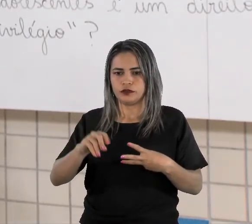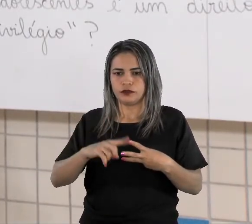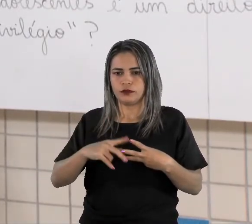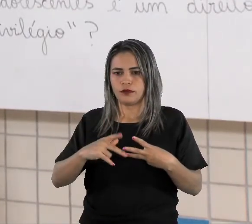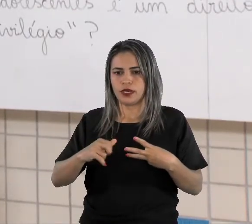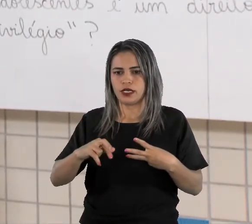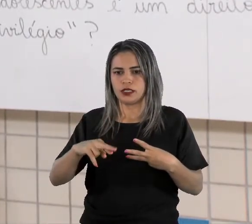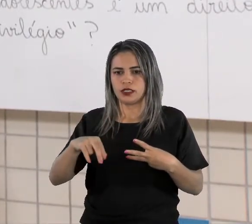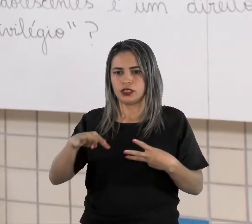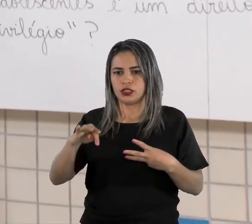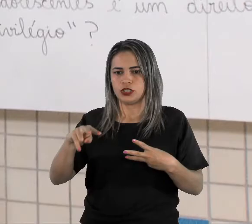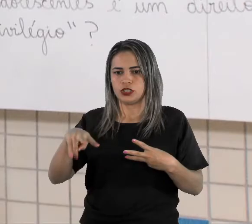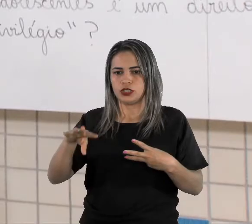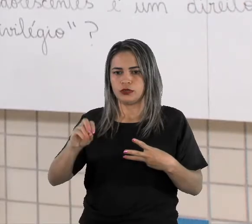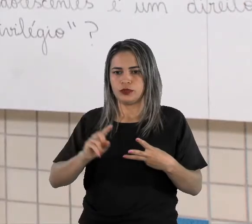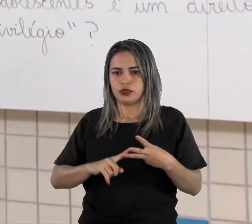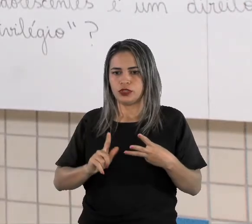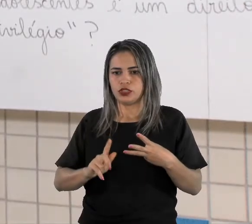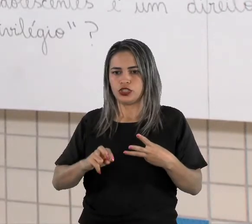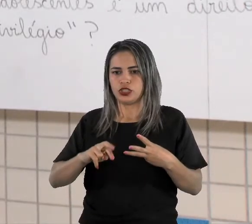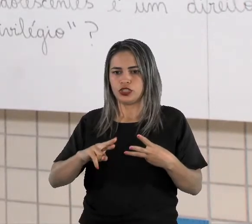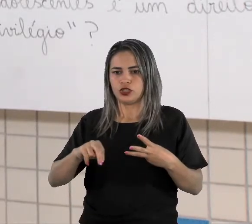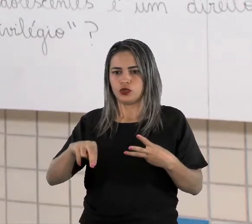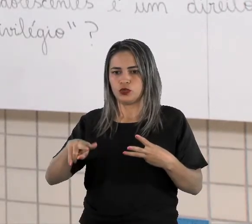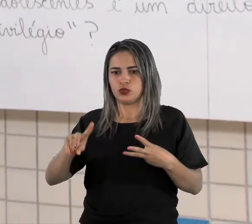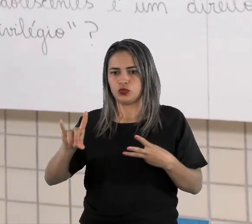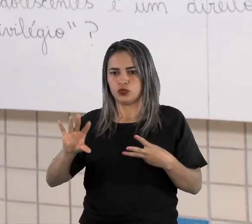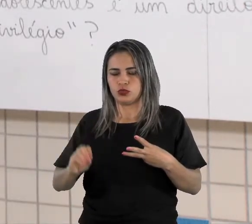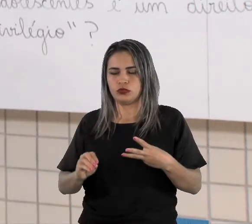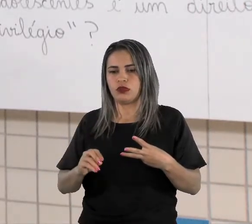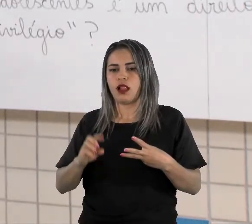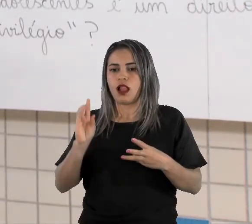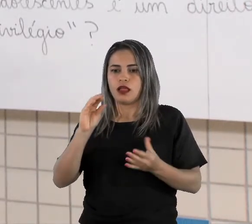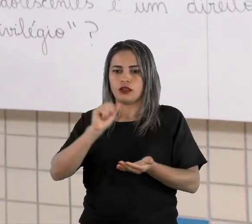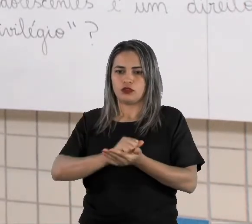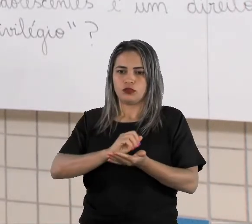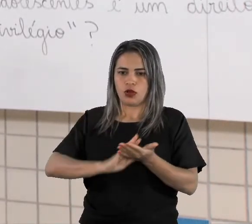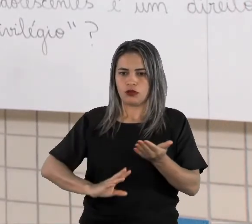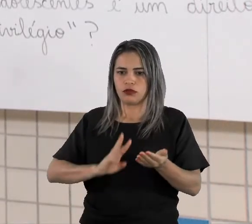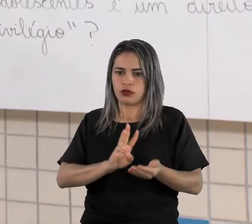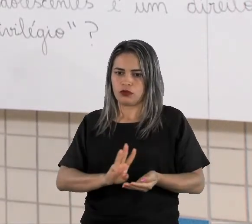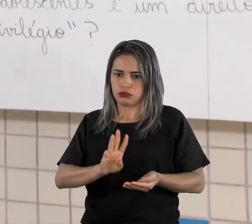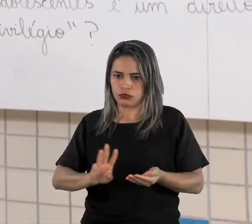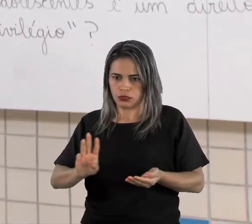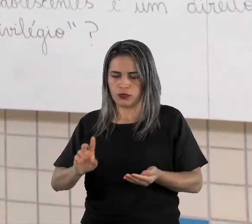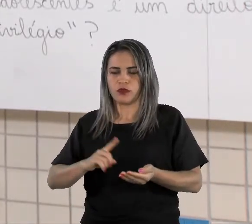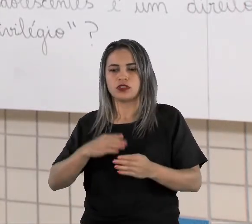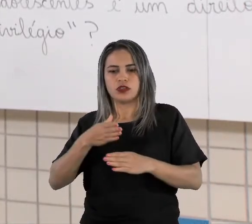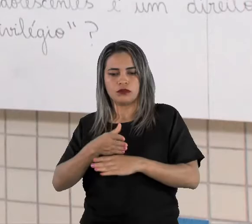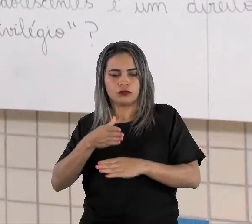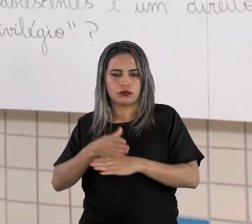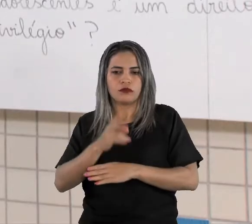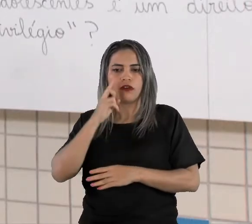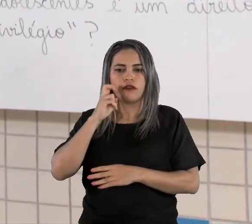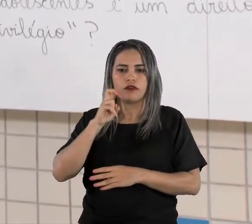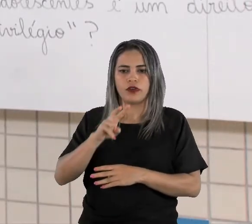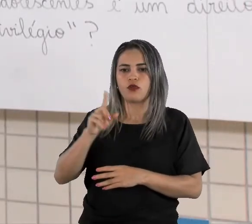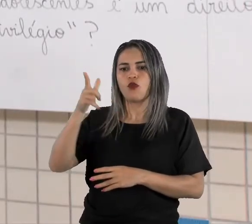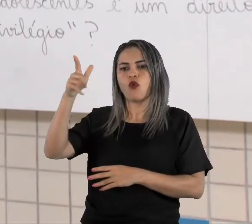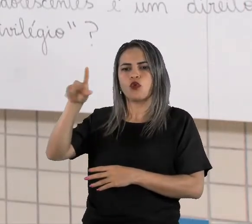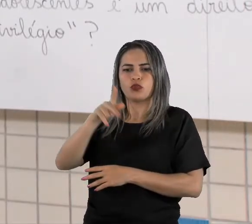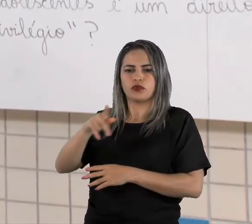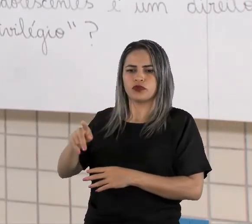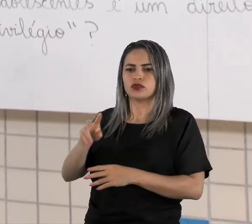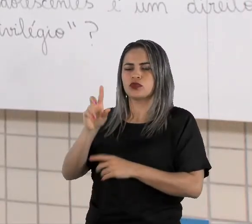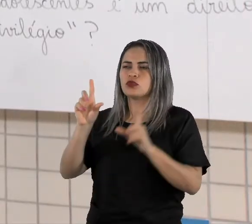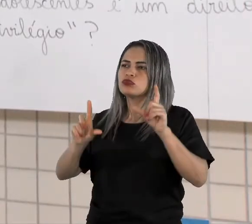gerúndio. Lá no bloco de estudo de vocês tem alguns links para vocês assistirem mais videoaulas com outros professores que